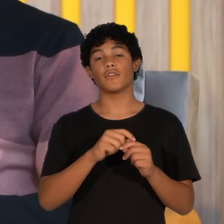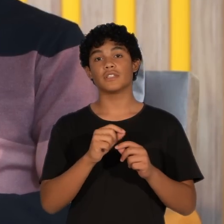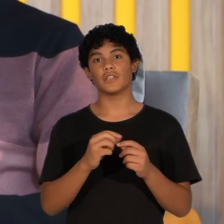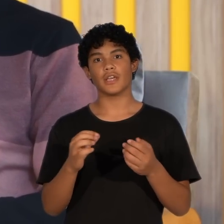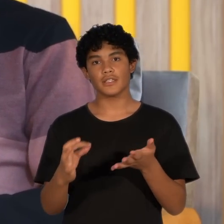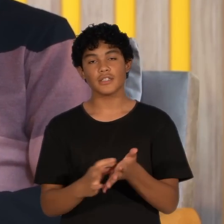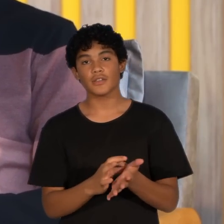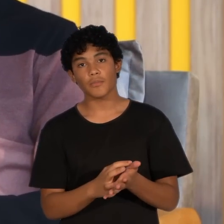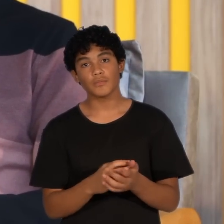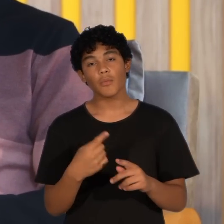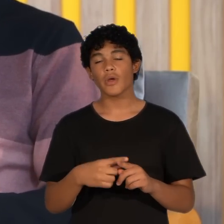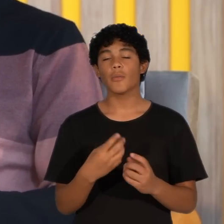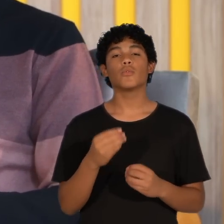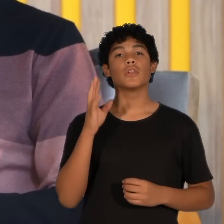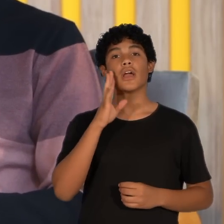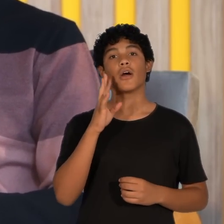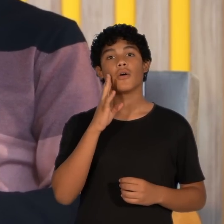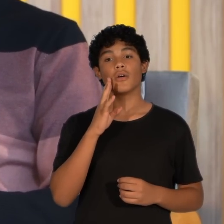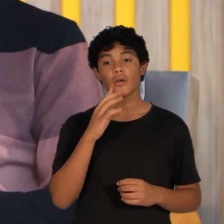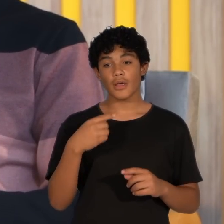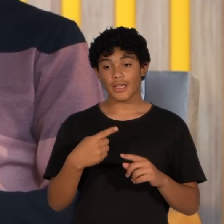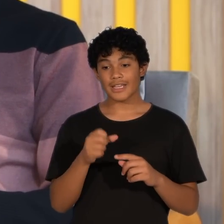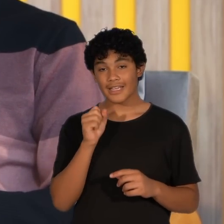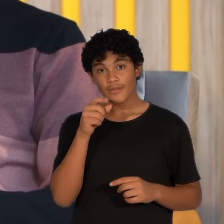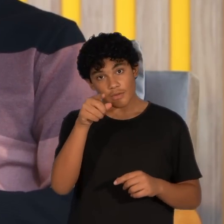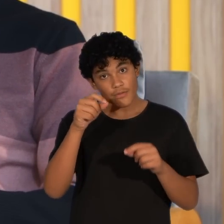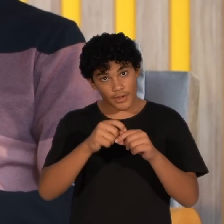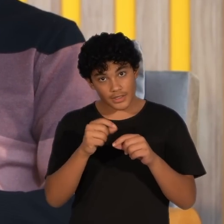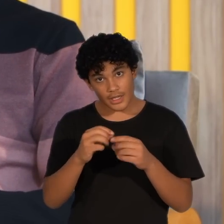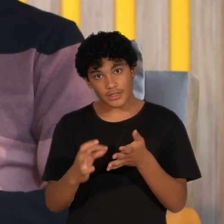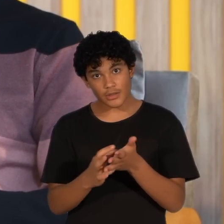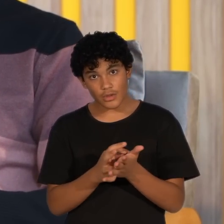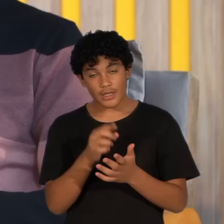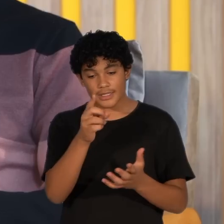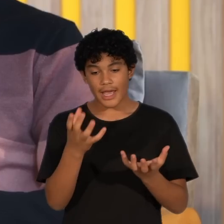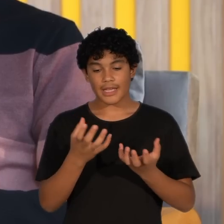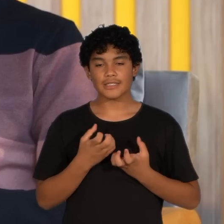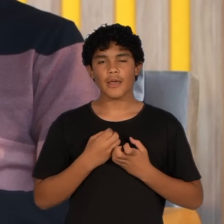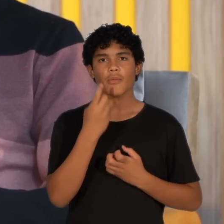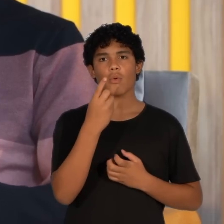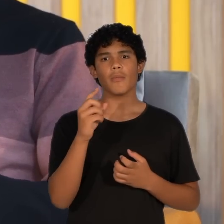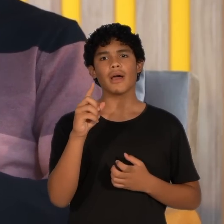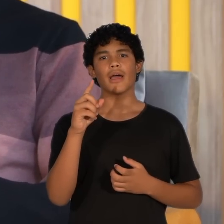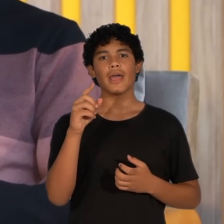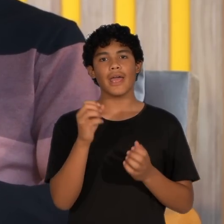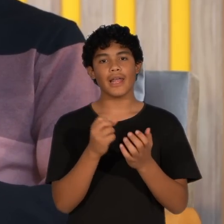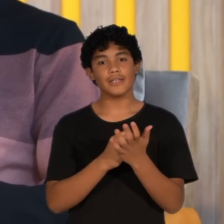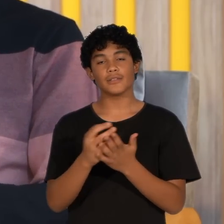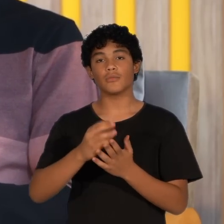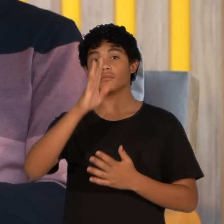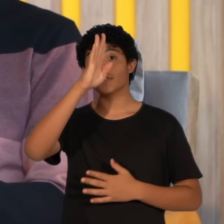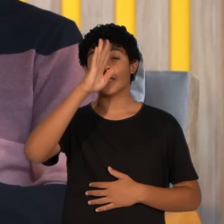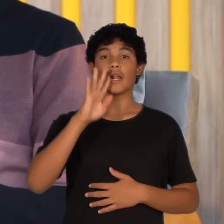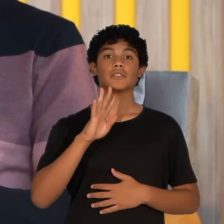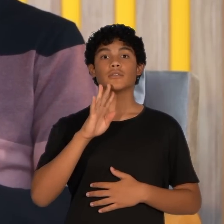lição. É legal fazer assinatura, gente, eu sempre falo, porque você vai receber praticamente uma lição a